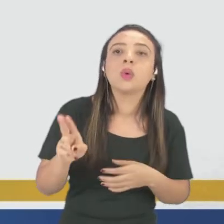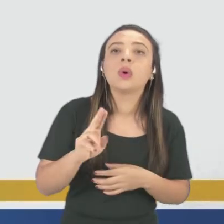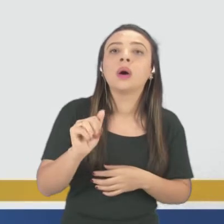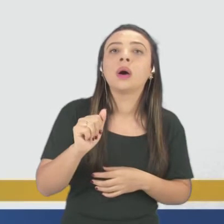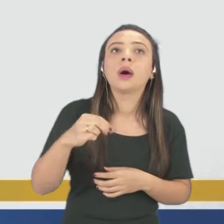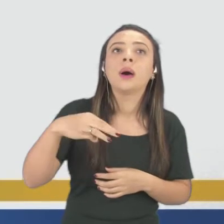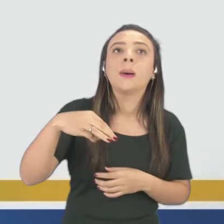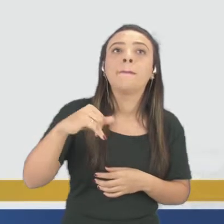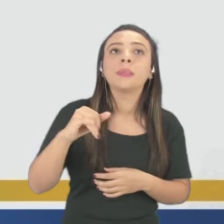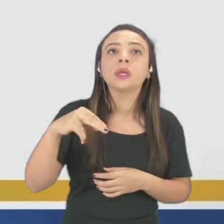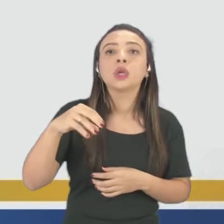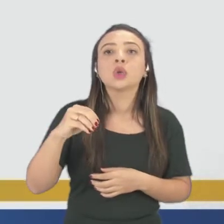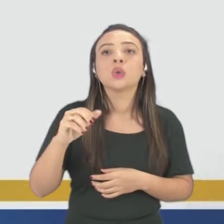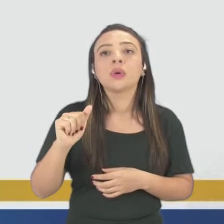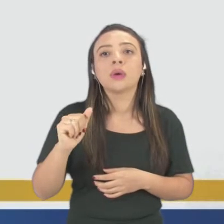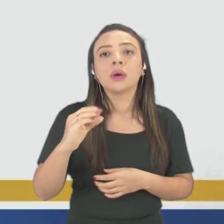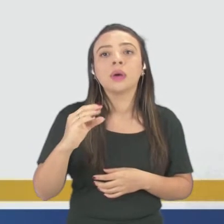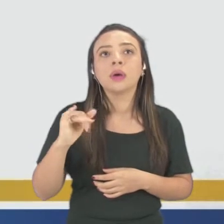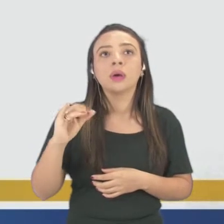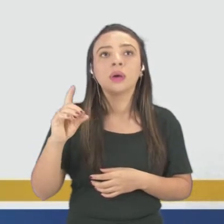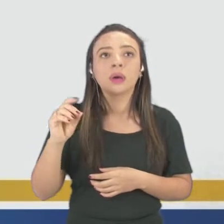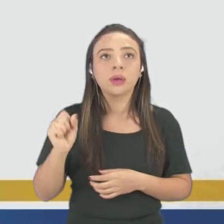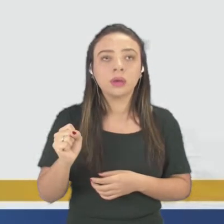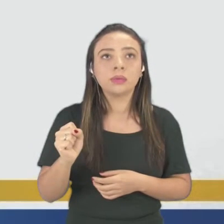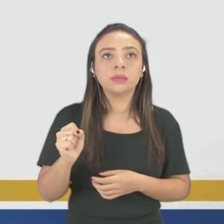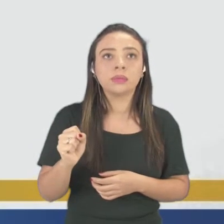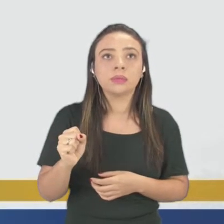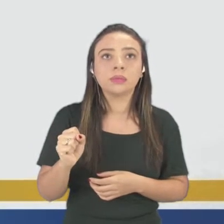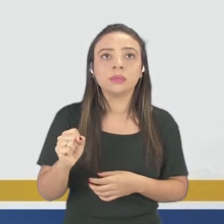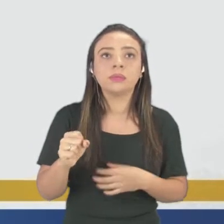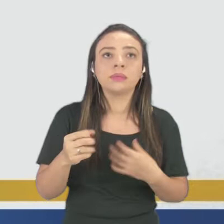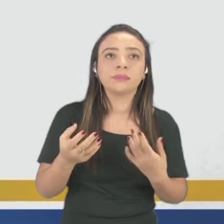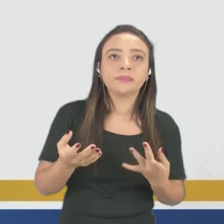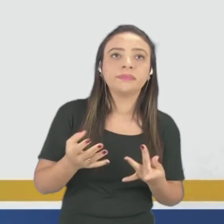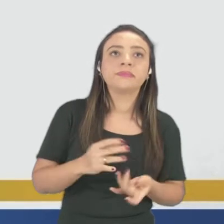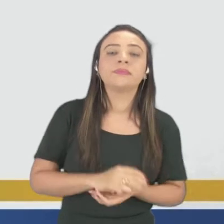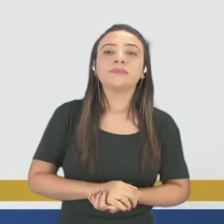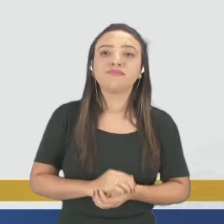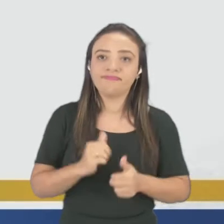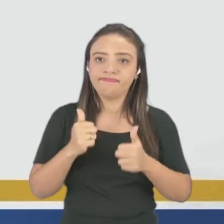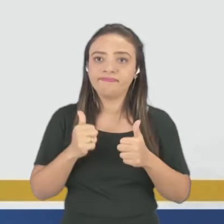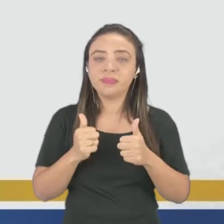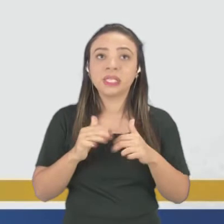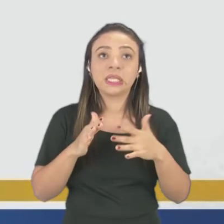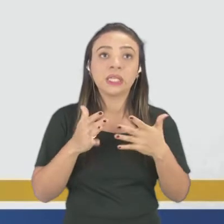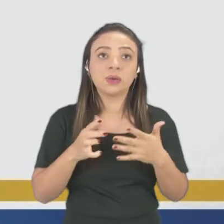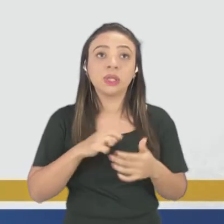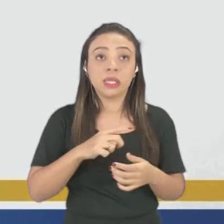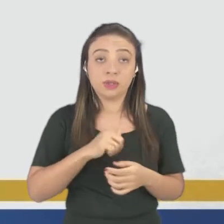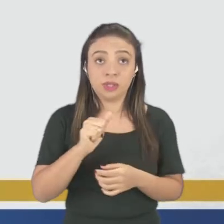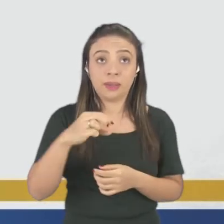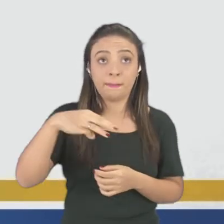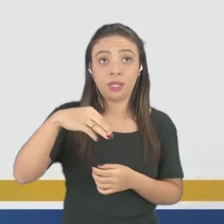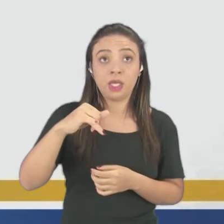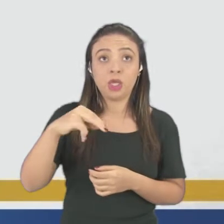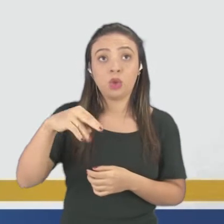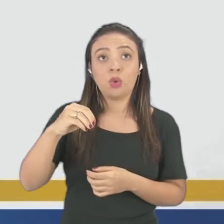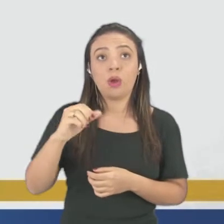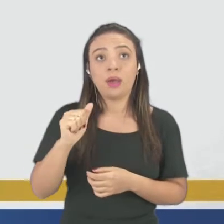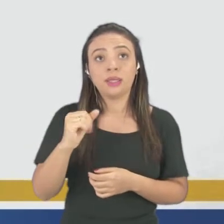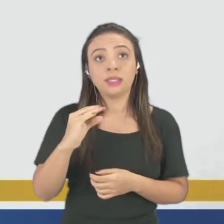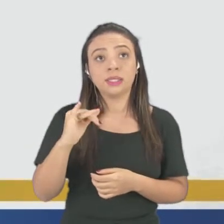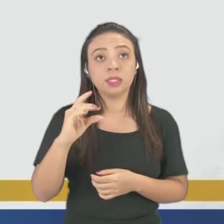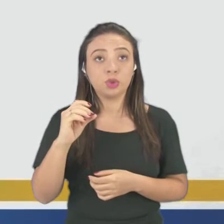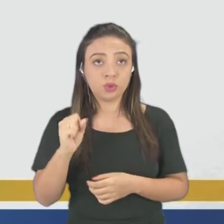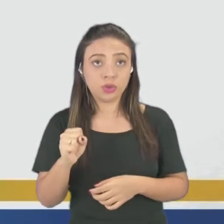nome aminoácido grupo Amino e outro grupo carboxílico beleza temos os aminoácidos apolares